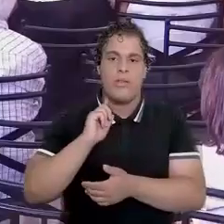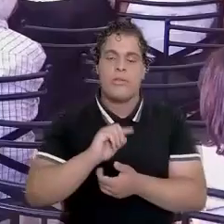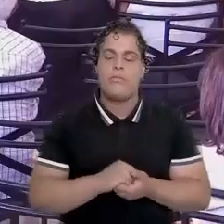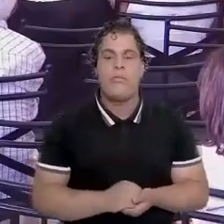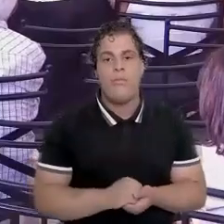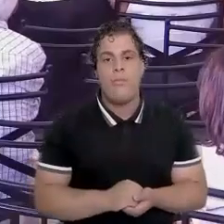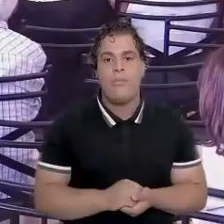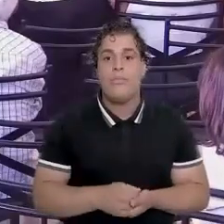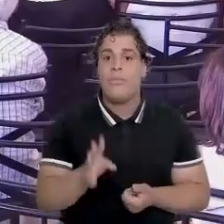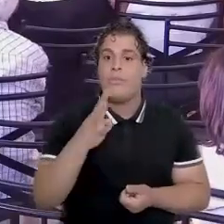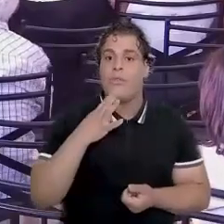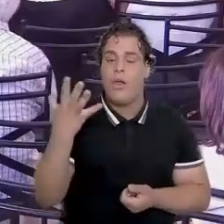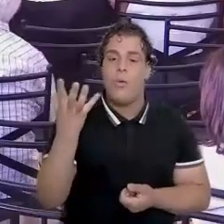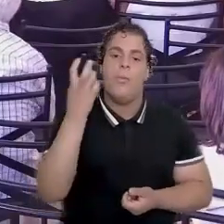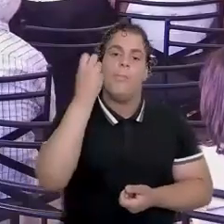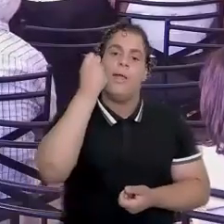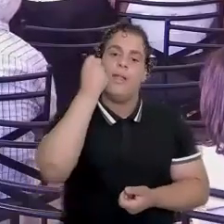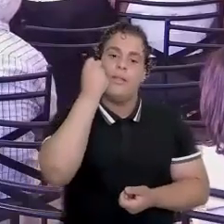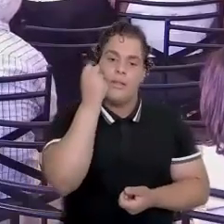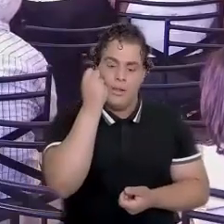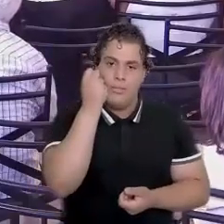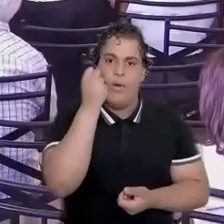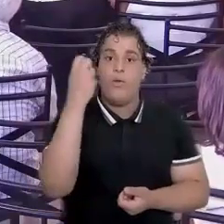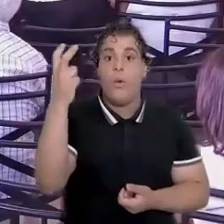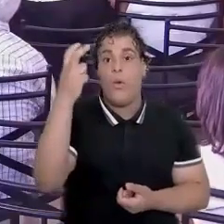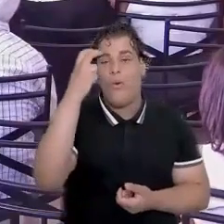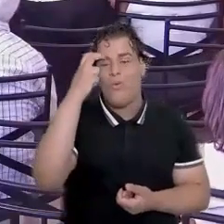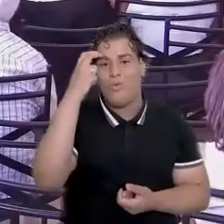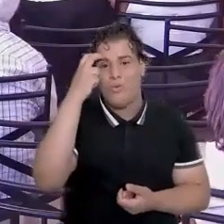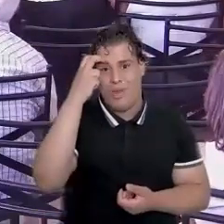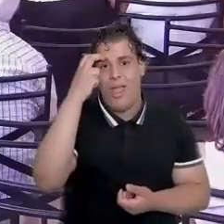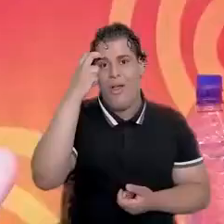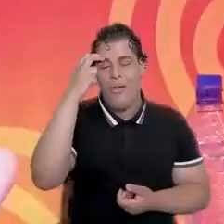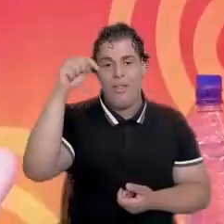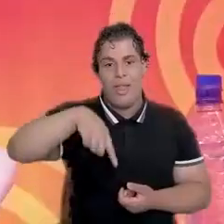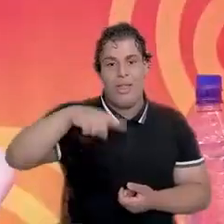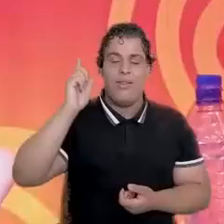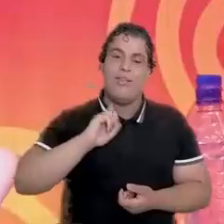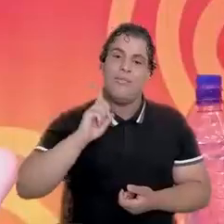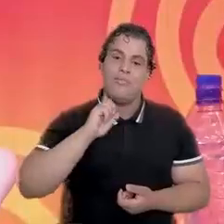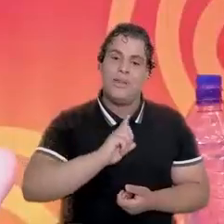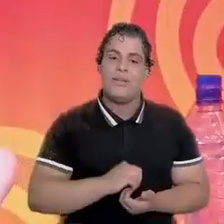ela é reconhecida como patrimônio cultural e material de Minas, né?